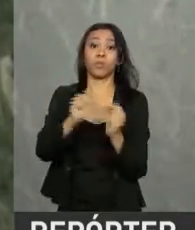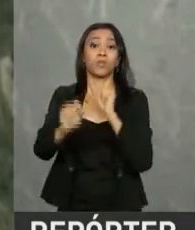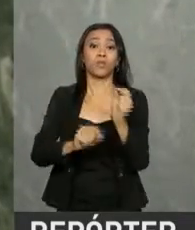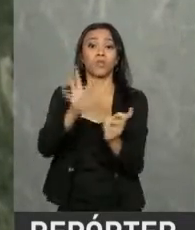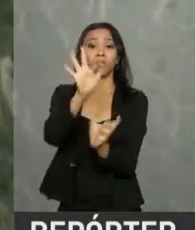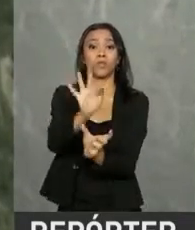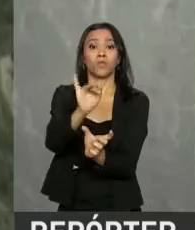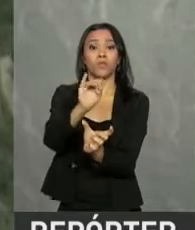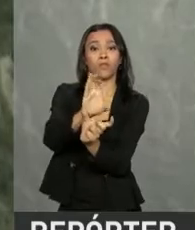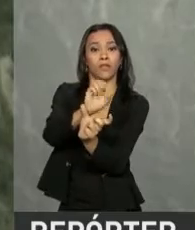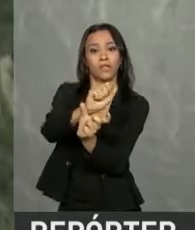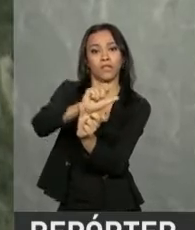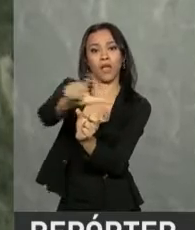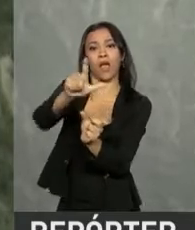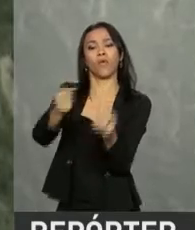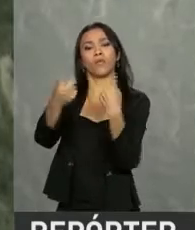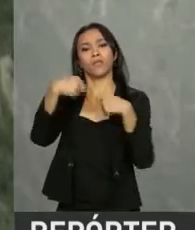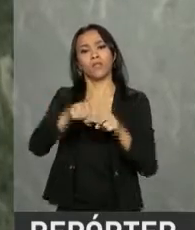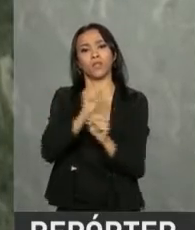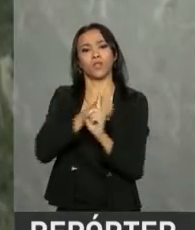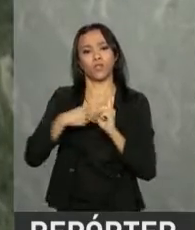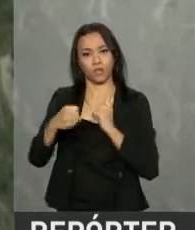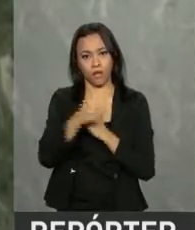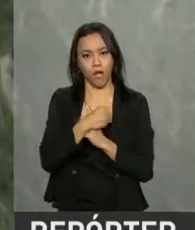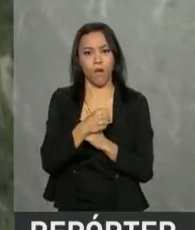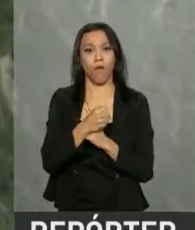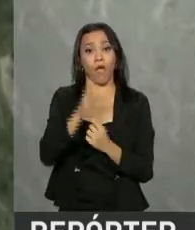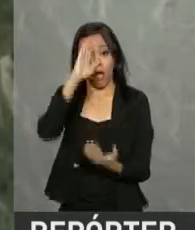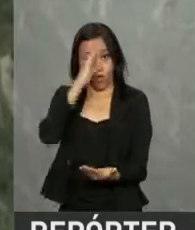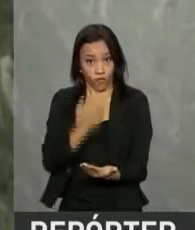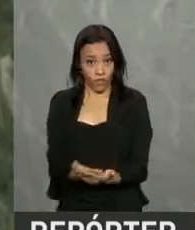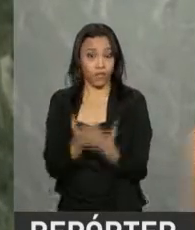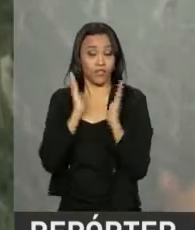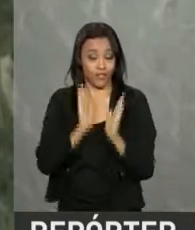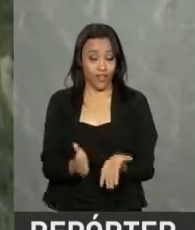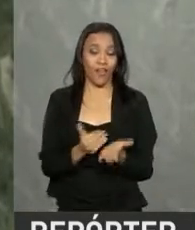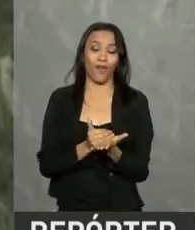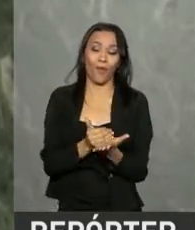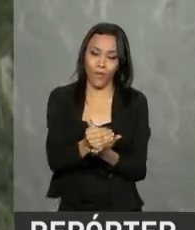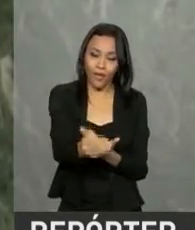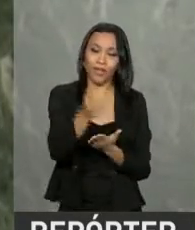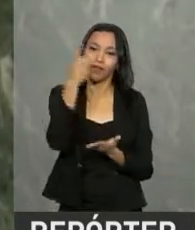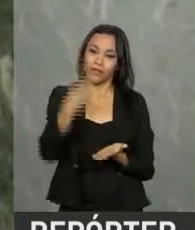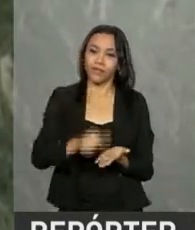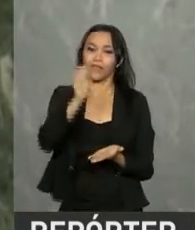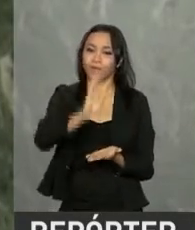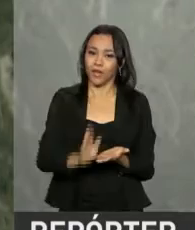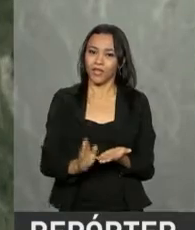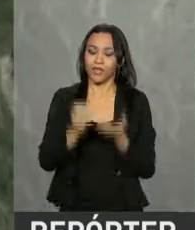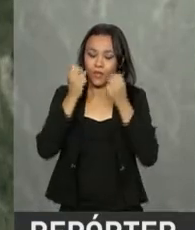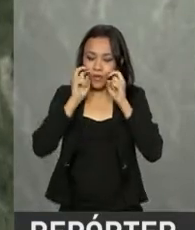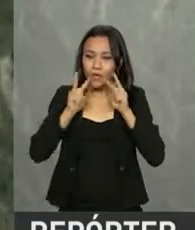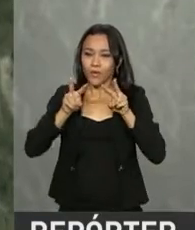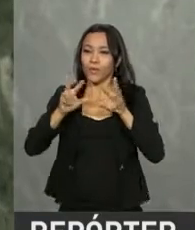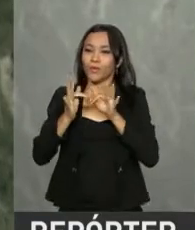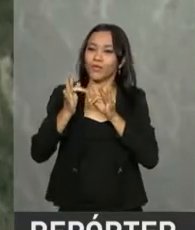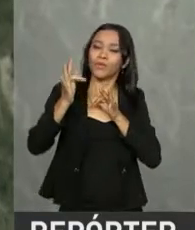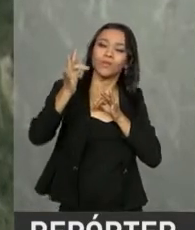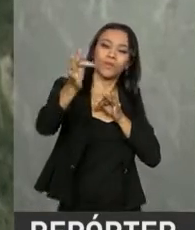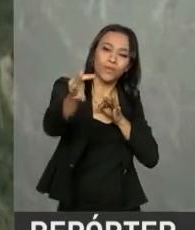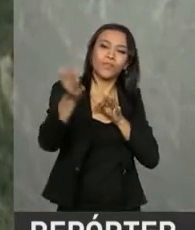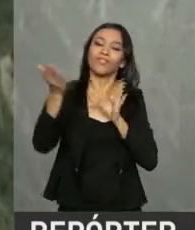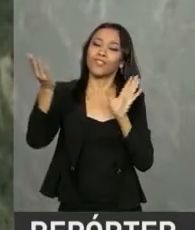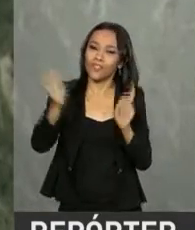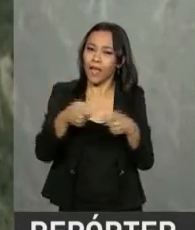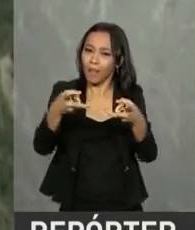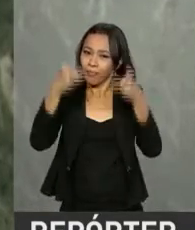da responsabilidade social. A confiança já começa a restabelecer-se e o horizonte mais próximo já